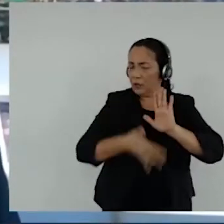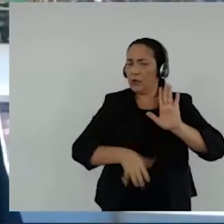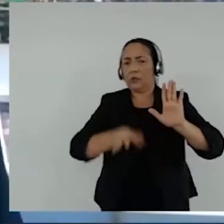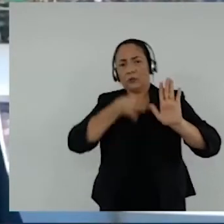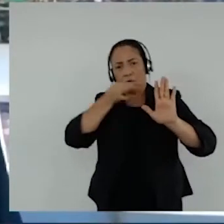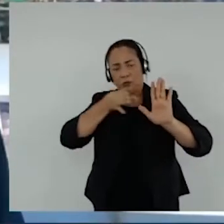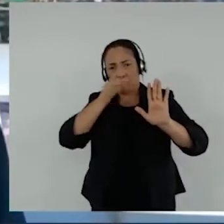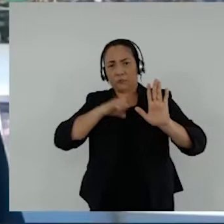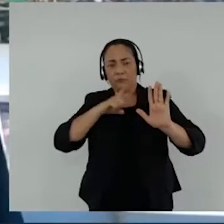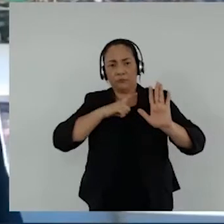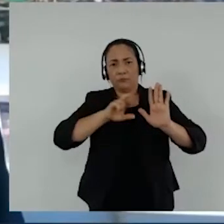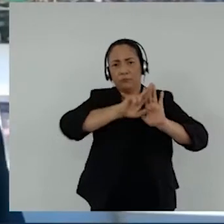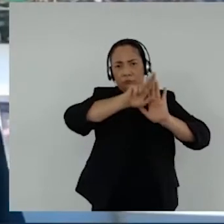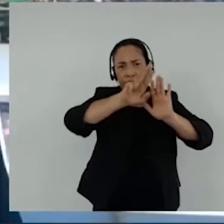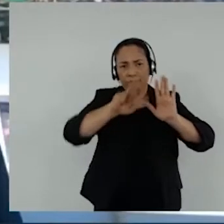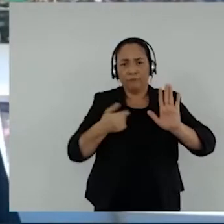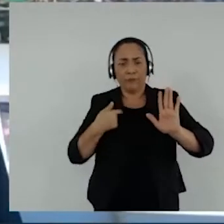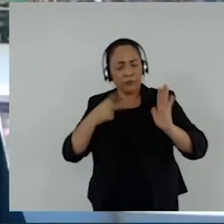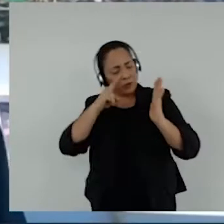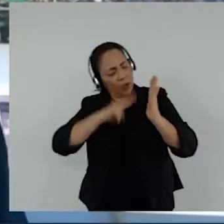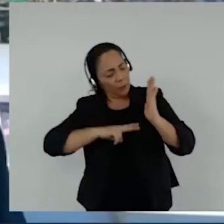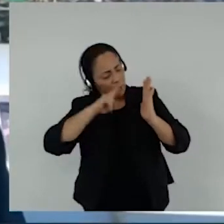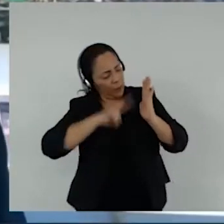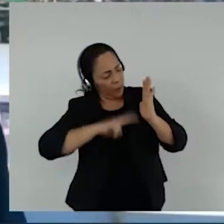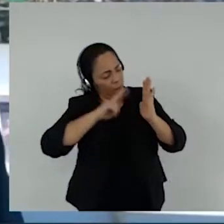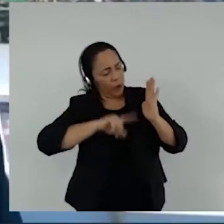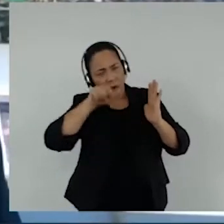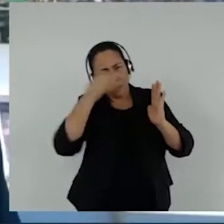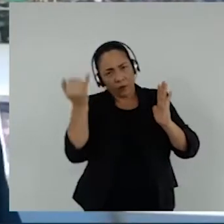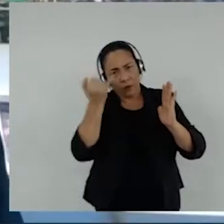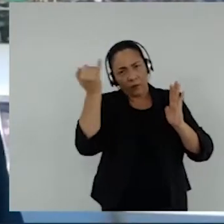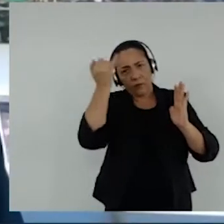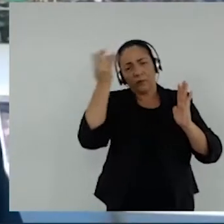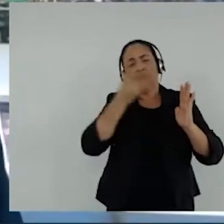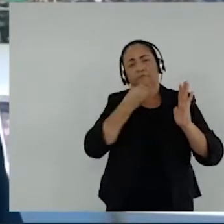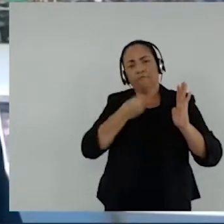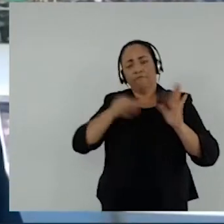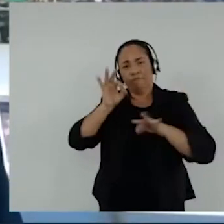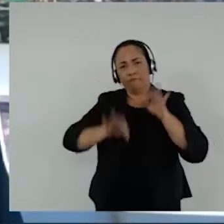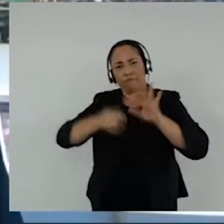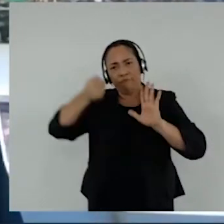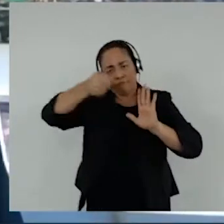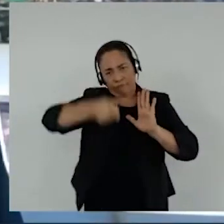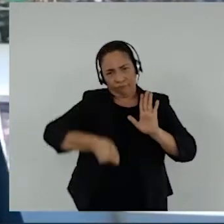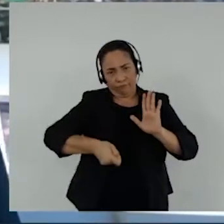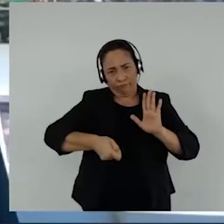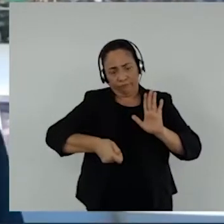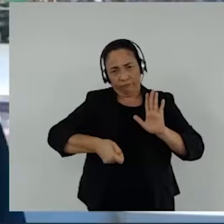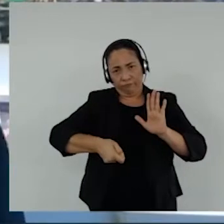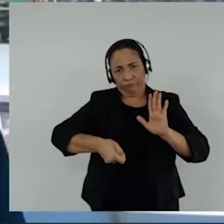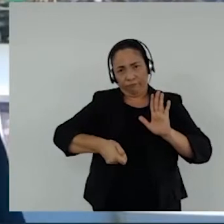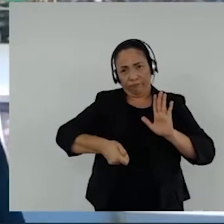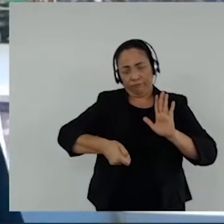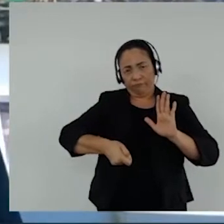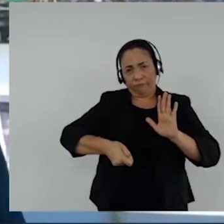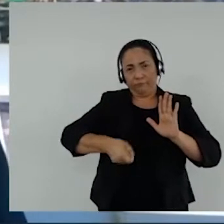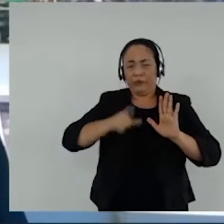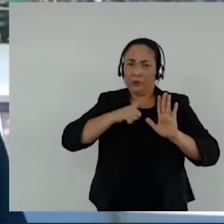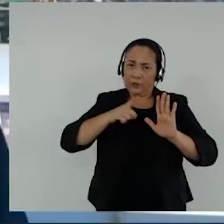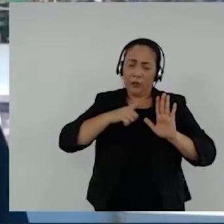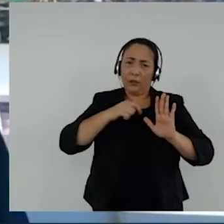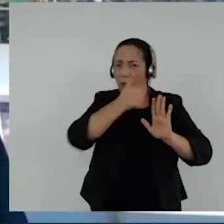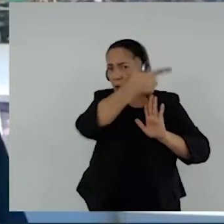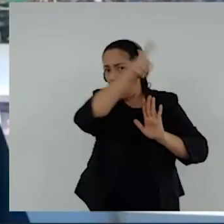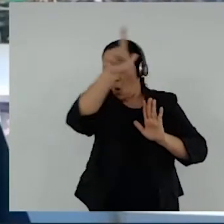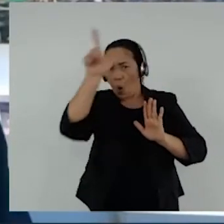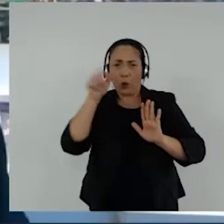interessantíssimas, o que torna a sua leitura, acredito, até indispensável para os juízes que presidem o Tribunal do Júri. Há juízes vocacionados, amantes, e